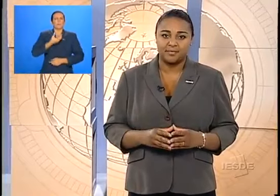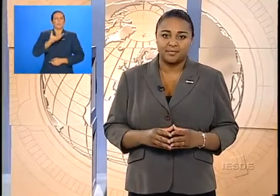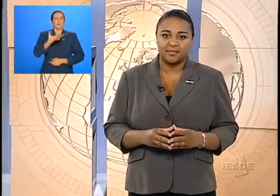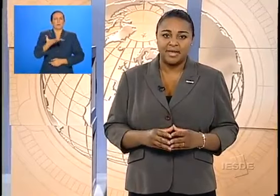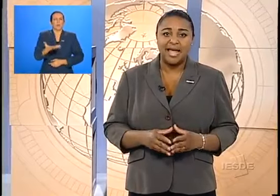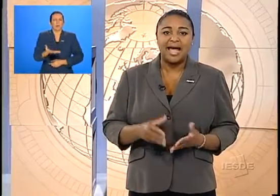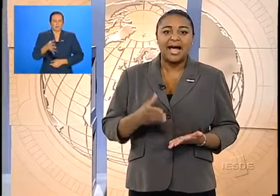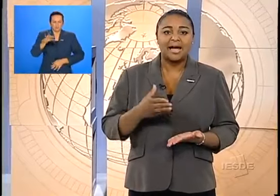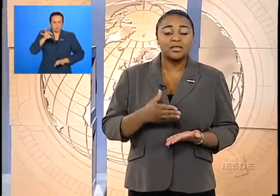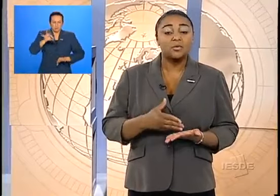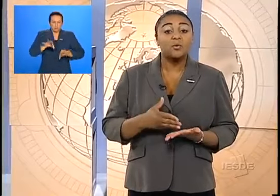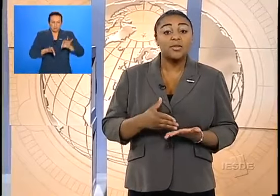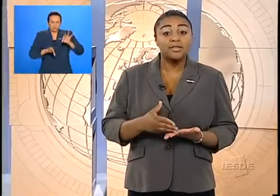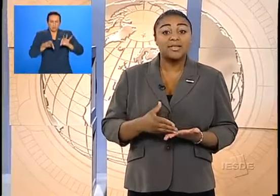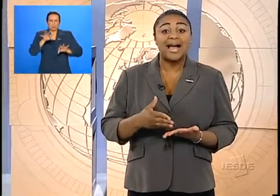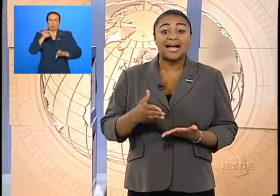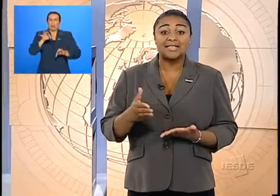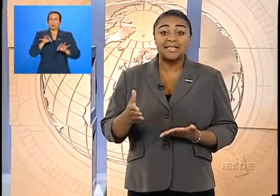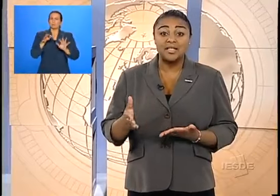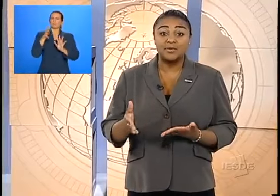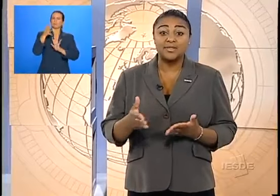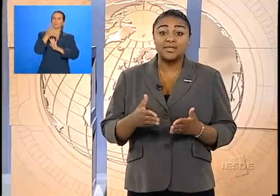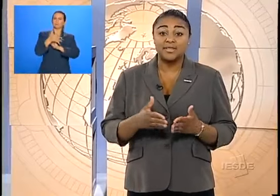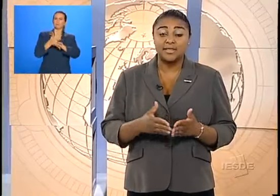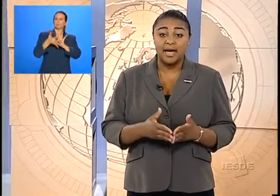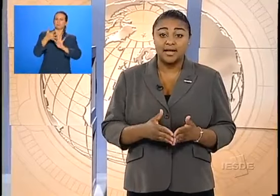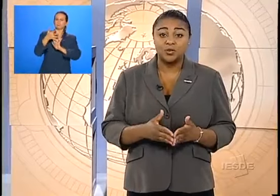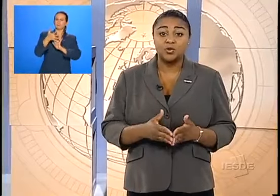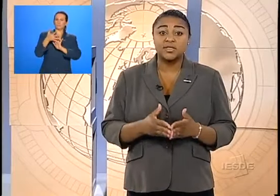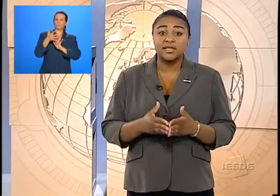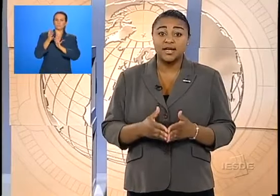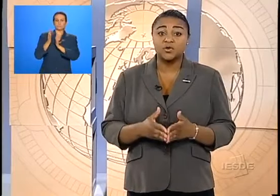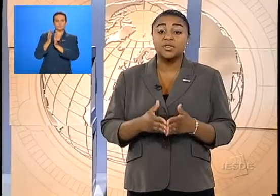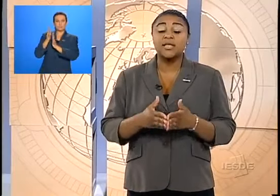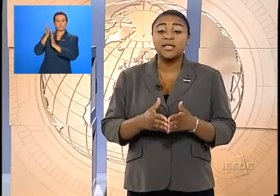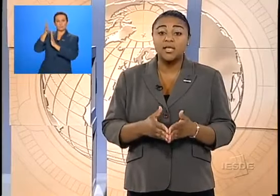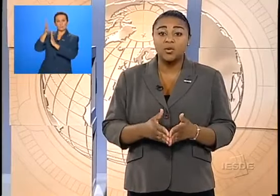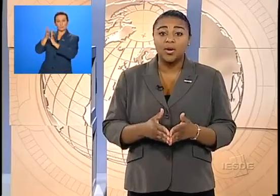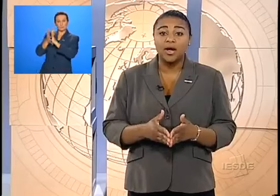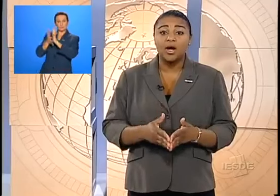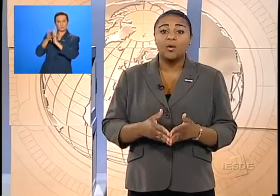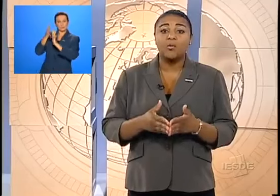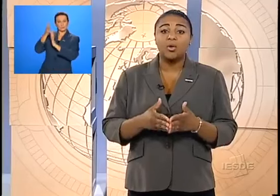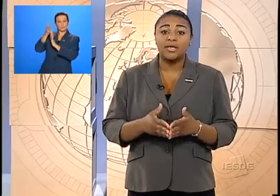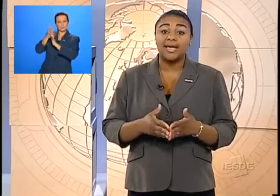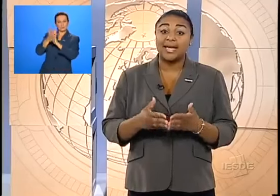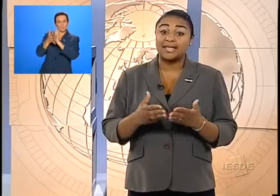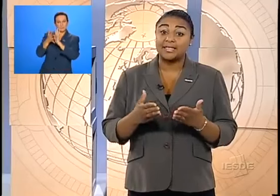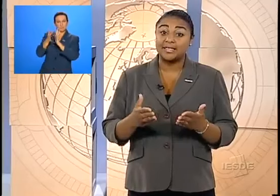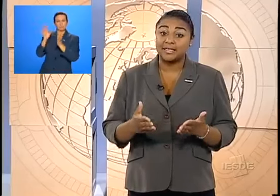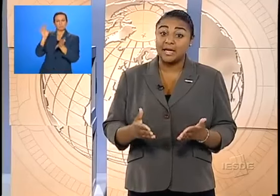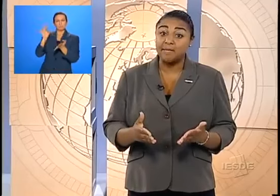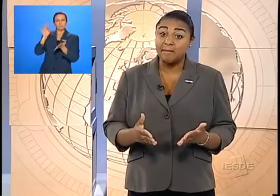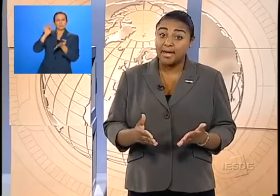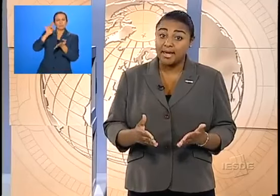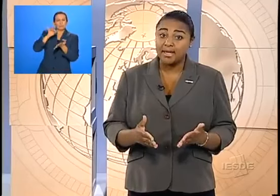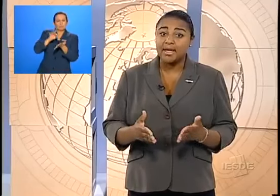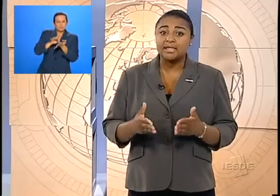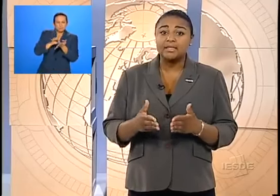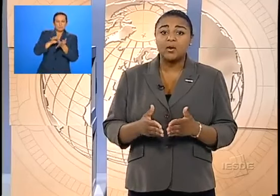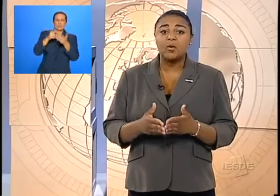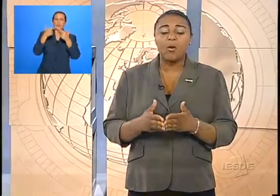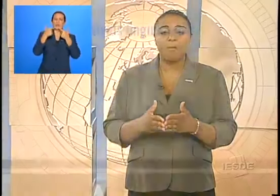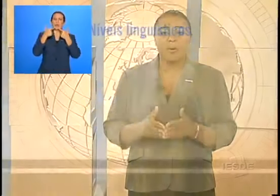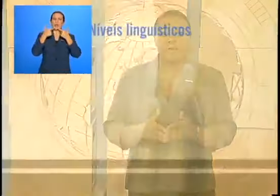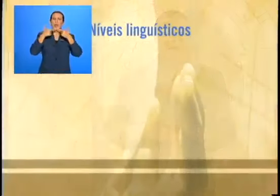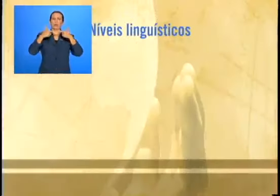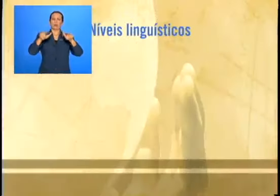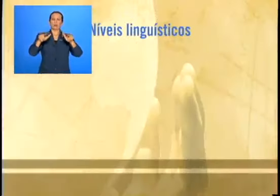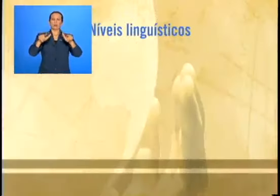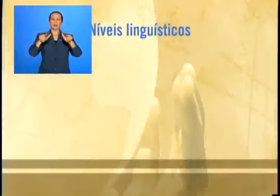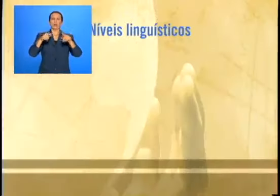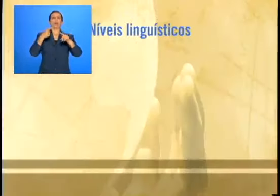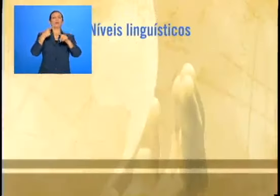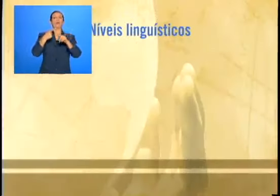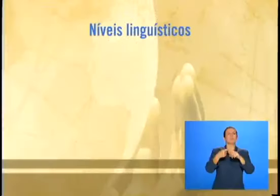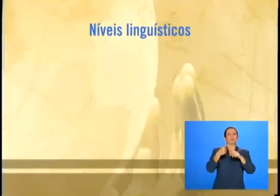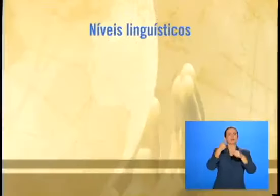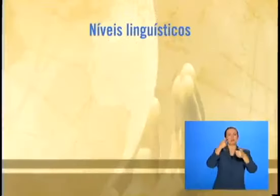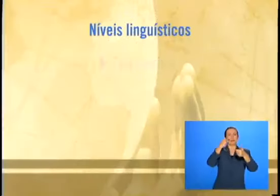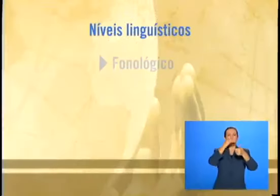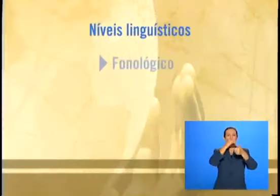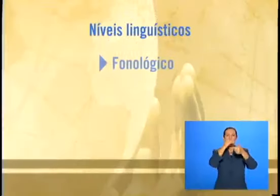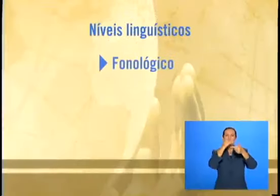teatrais. Atribui-se às línguas de sinais o status de língua porque elas também são compostas pelos